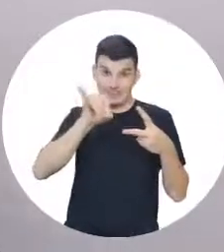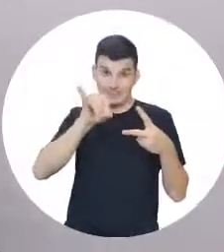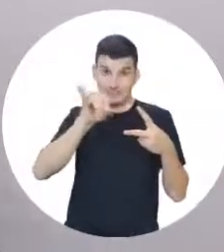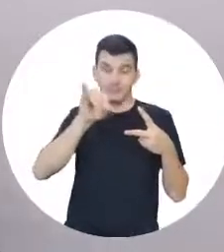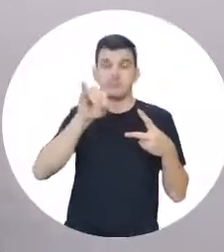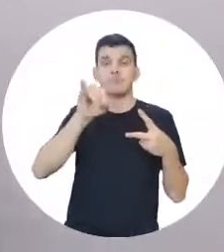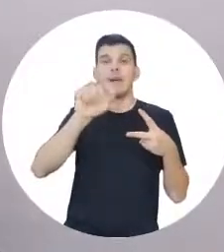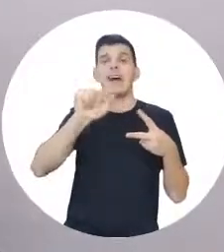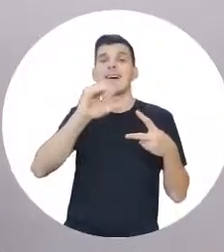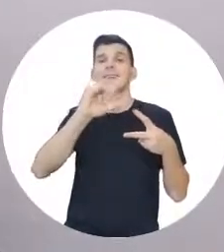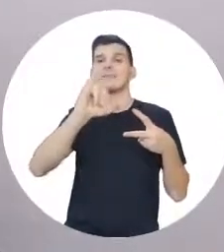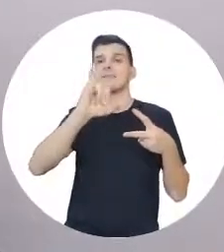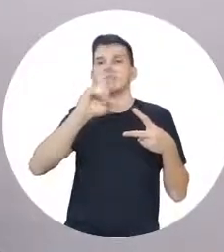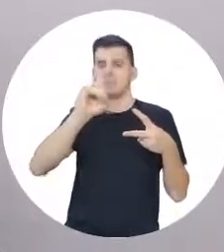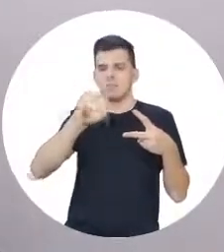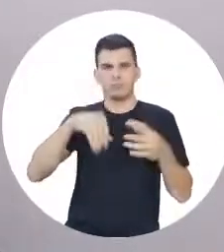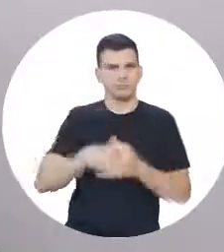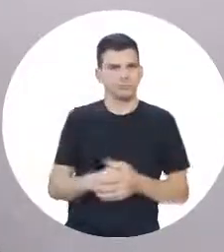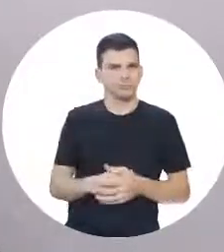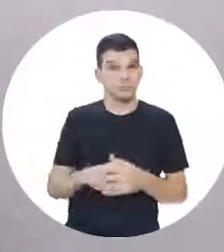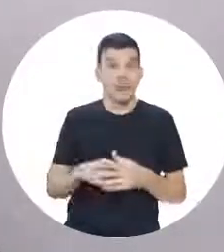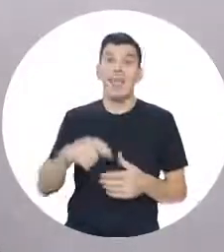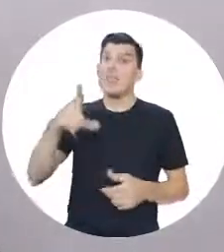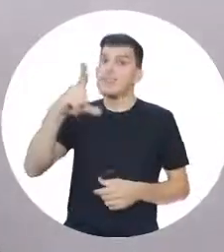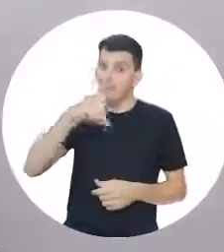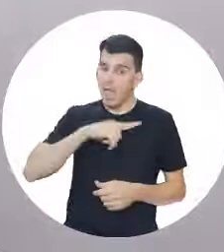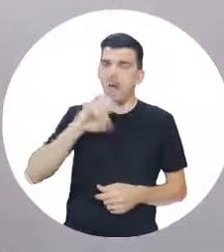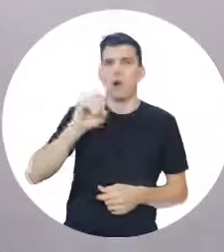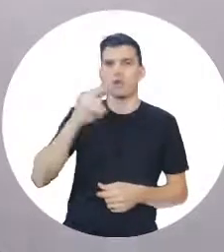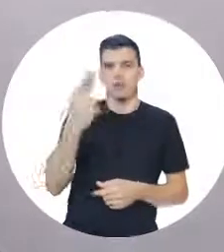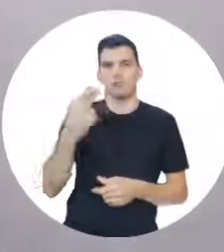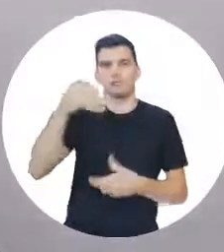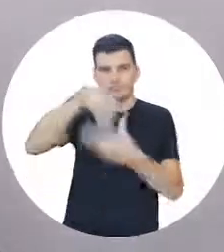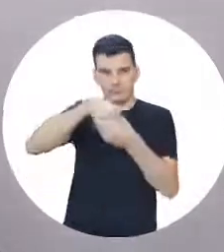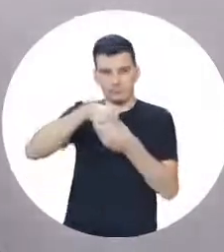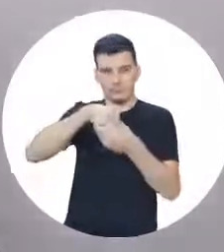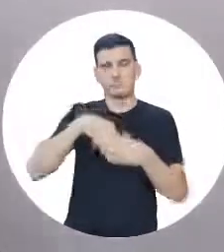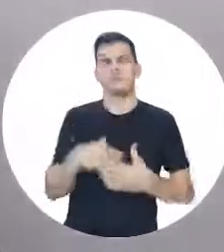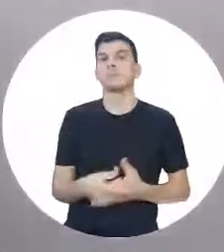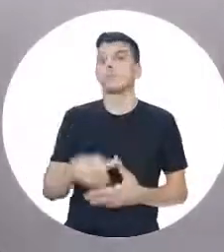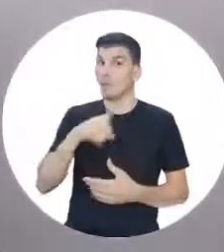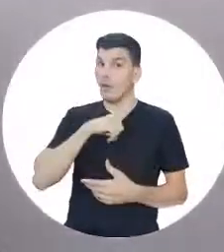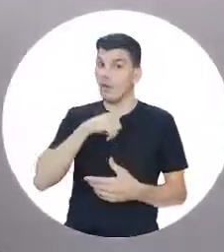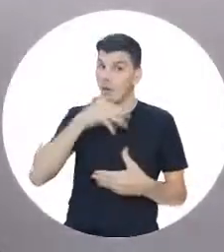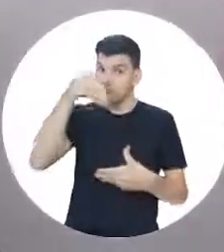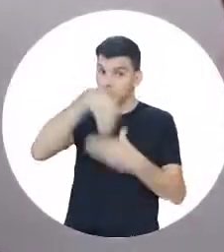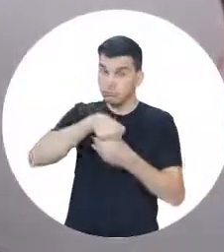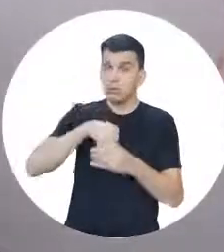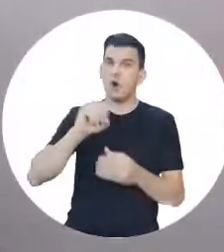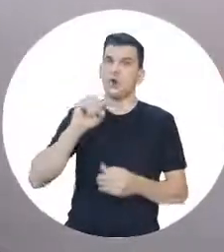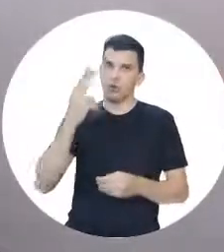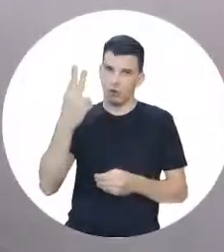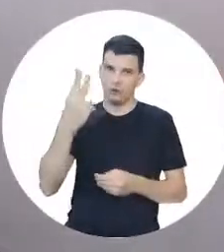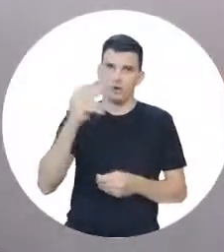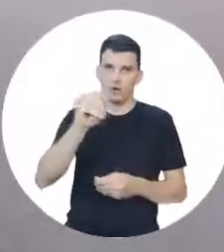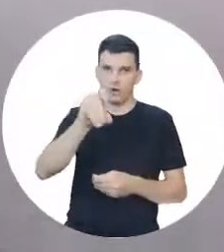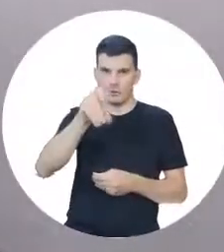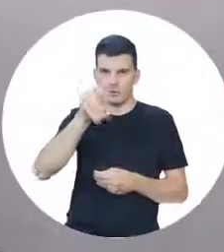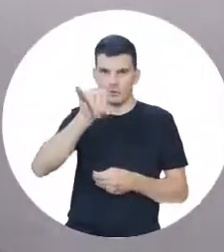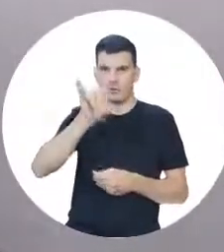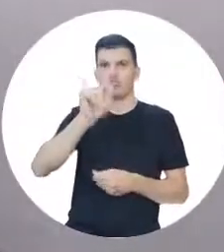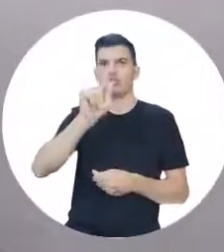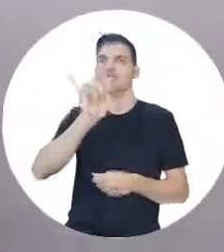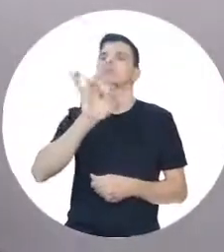oxiácidos. O próprio nome já fala, oxiácido com oxigênio. Existe oxigênio na sua